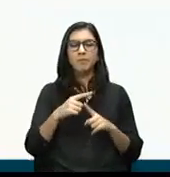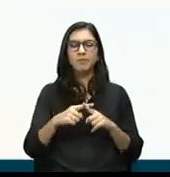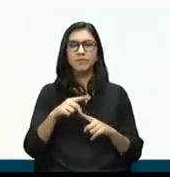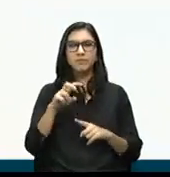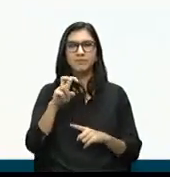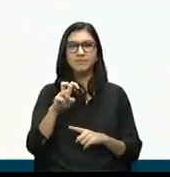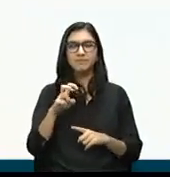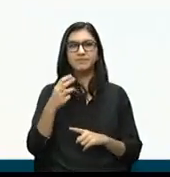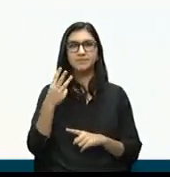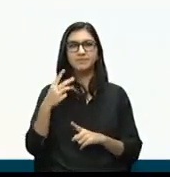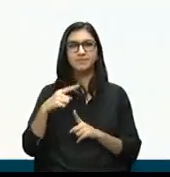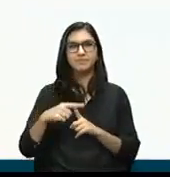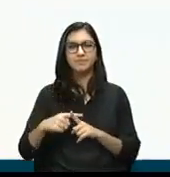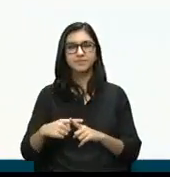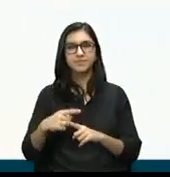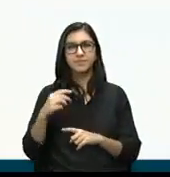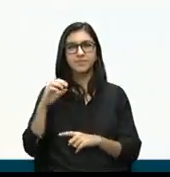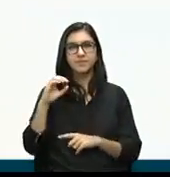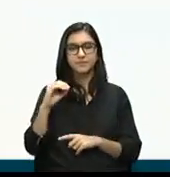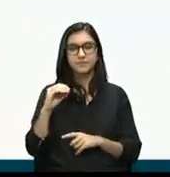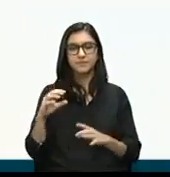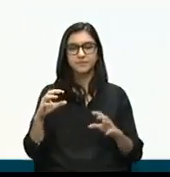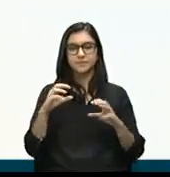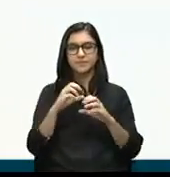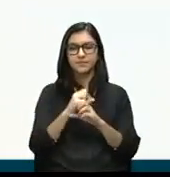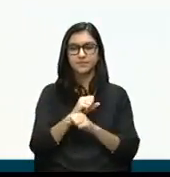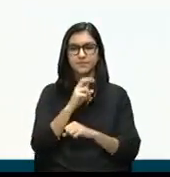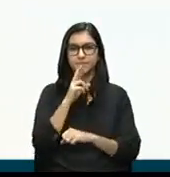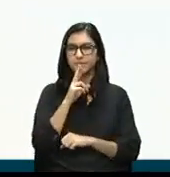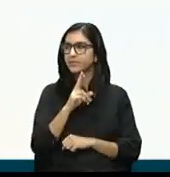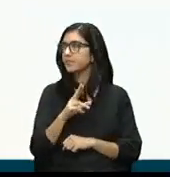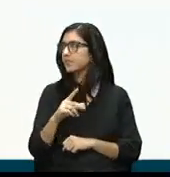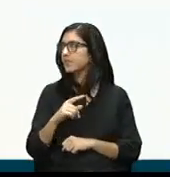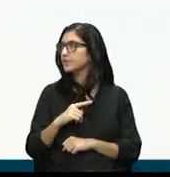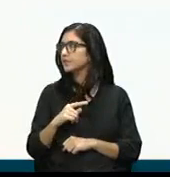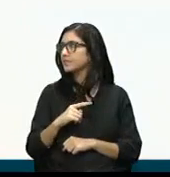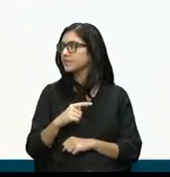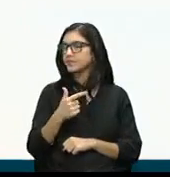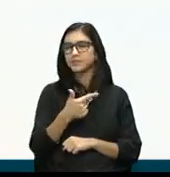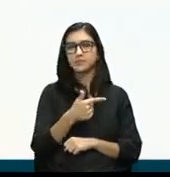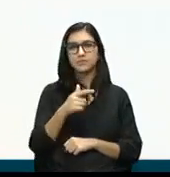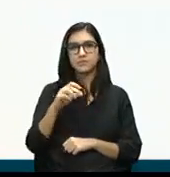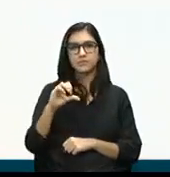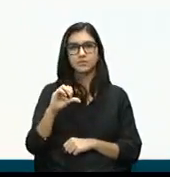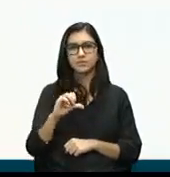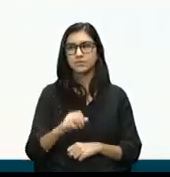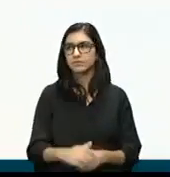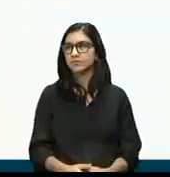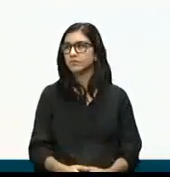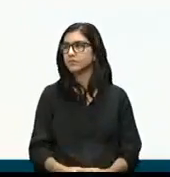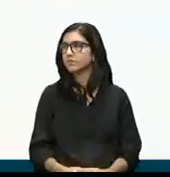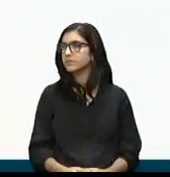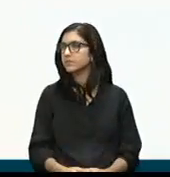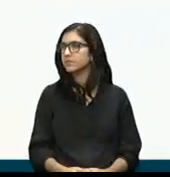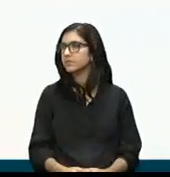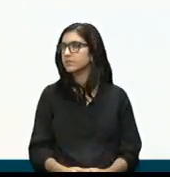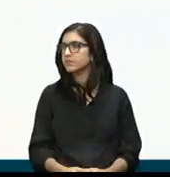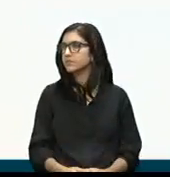3 vezes 0 e somar esses resultados, que vai resultar o valor de